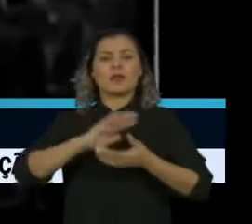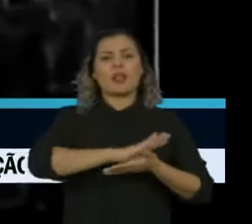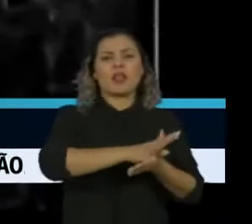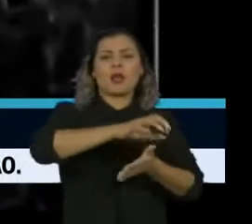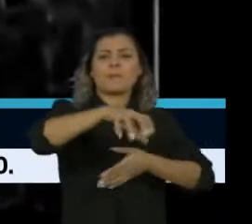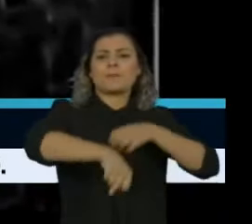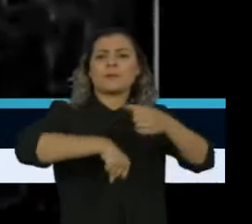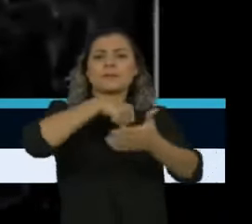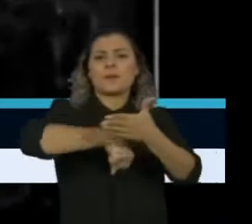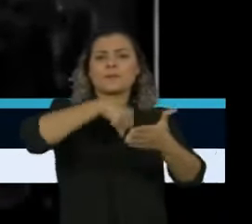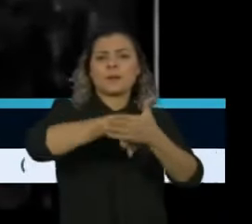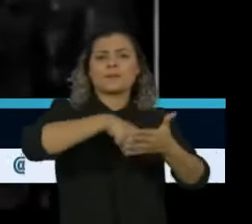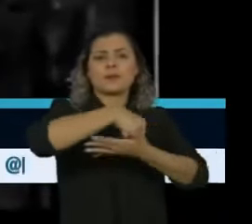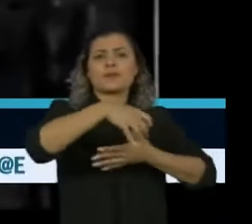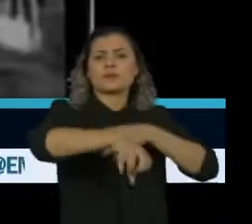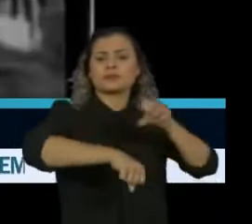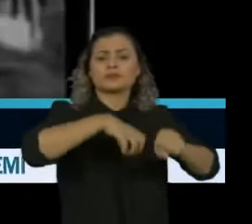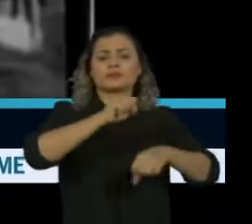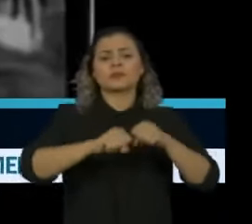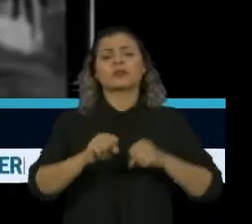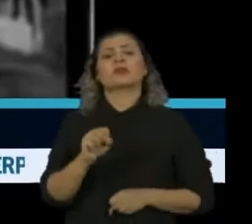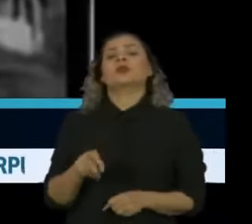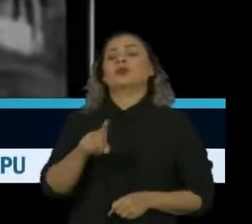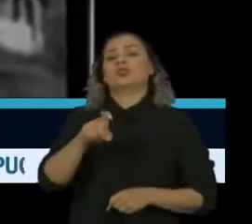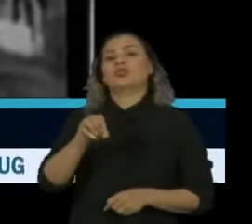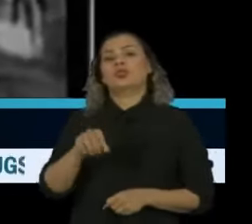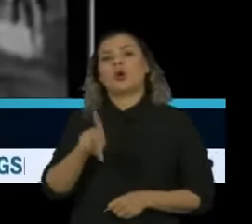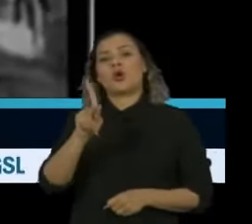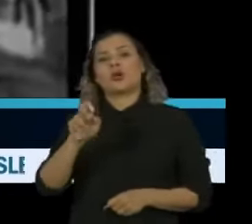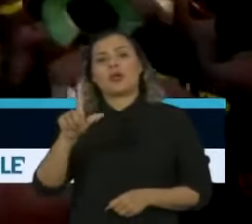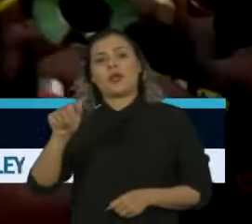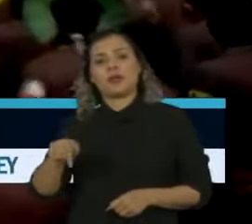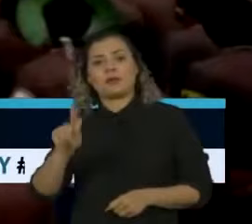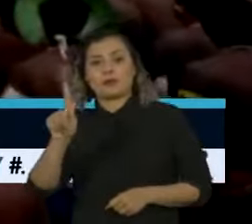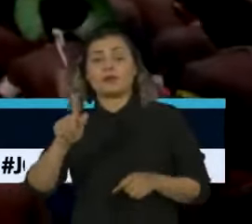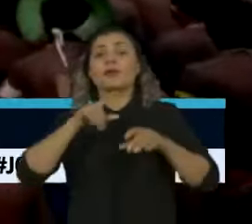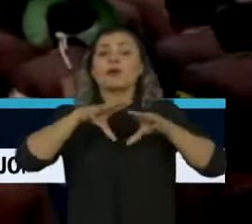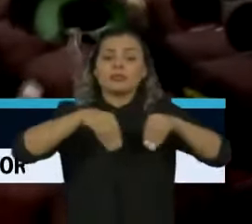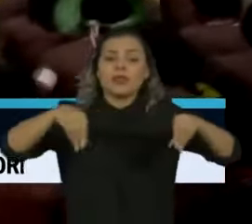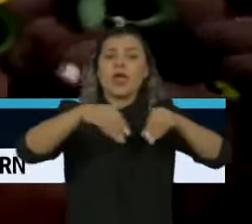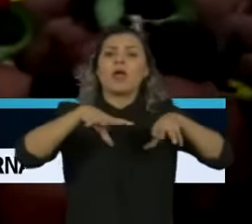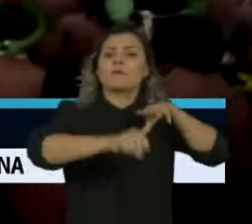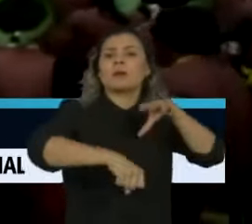do povo Xoklengue, em Santa Catarina, pelo direito à posse de terra.